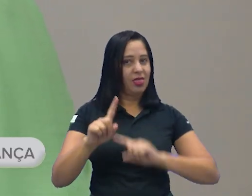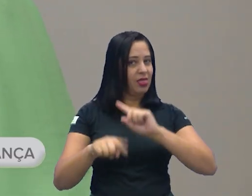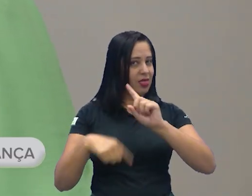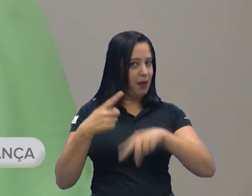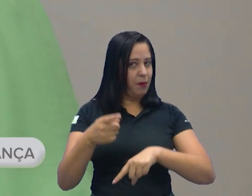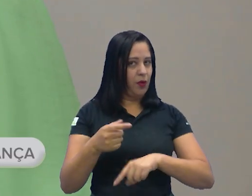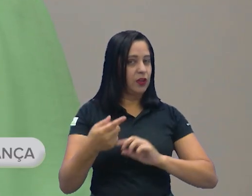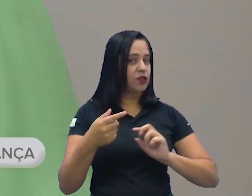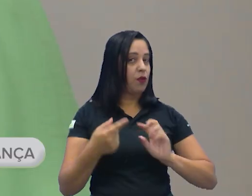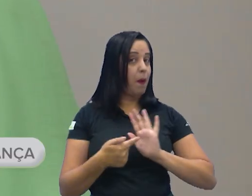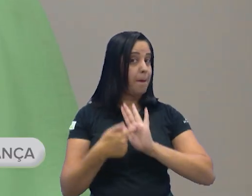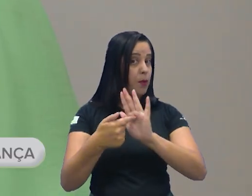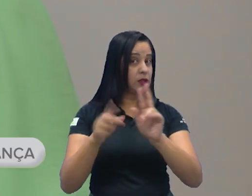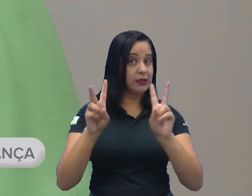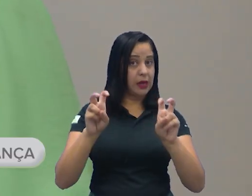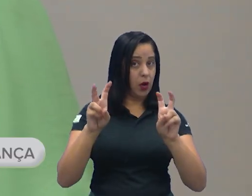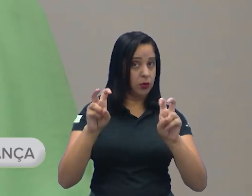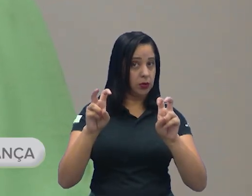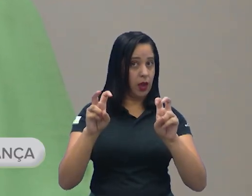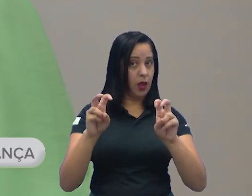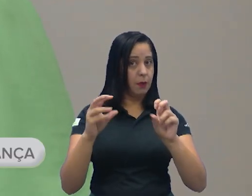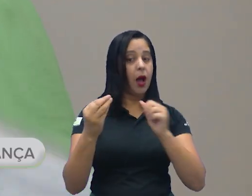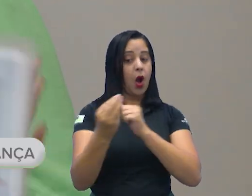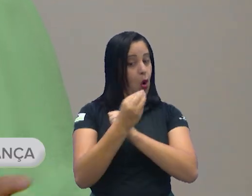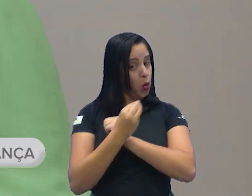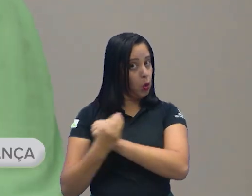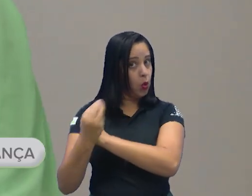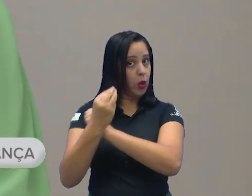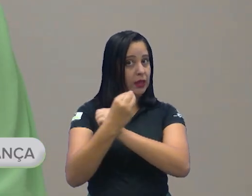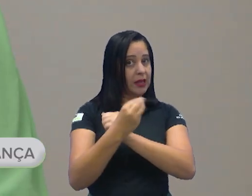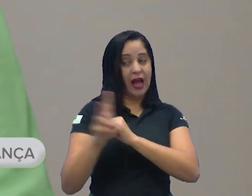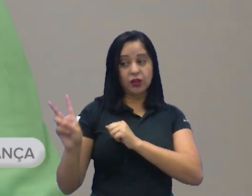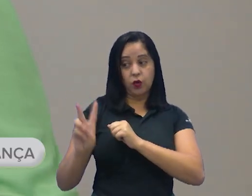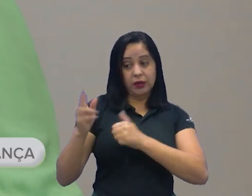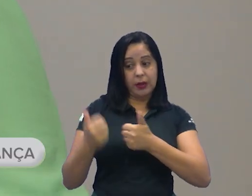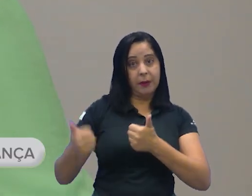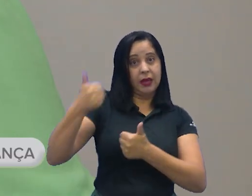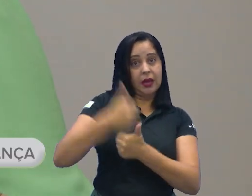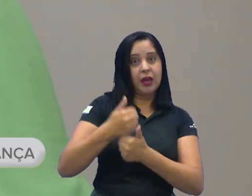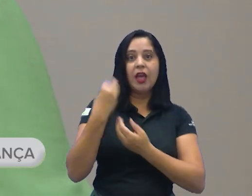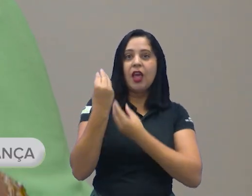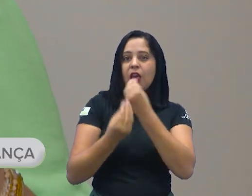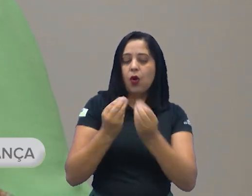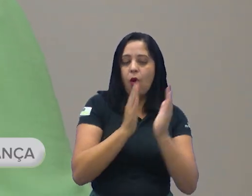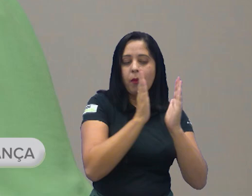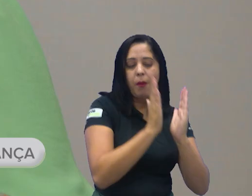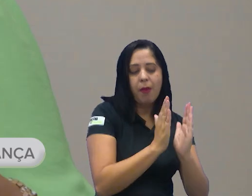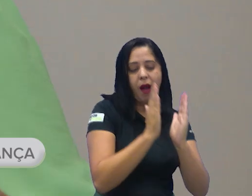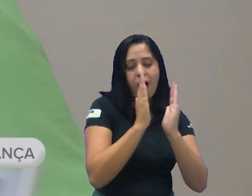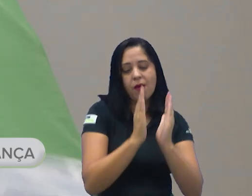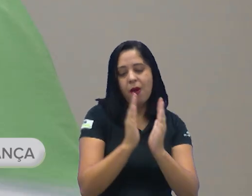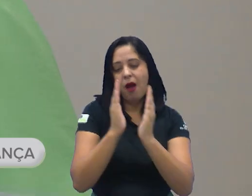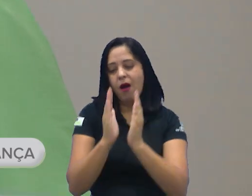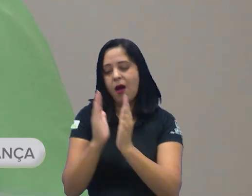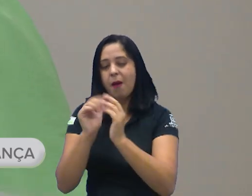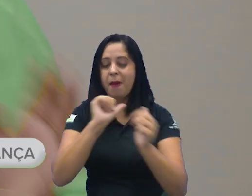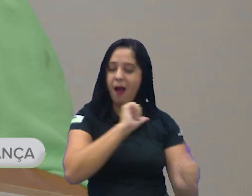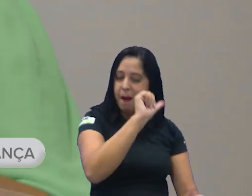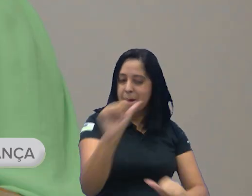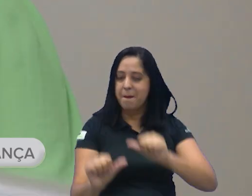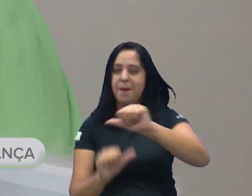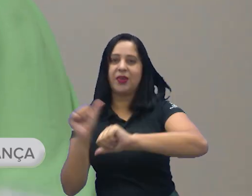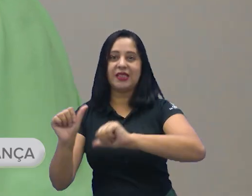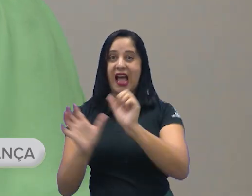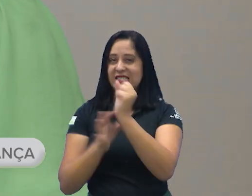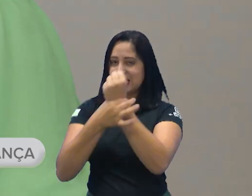vamos falar sobre cuidados, suplementação e o passo a passo para fazer a transição com segurança e tranquilidade.